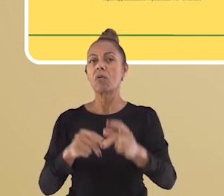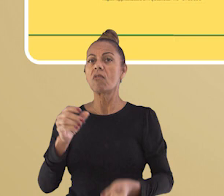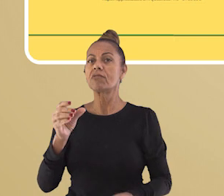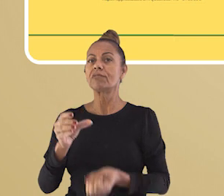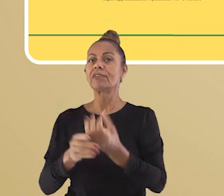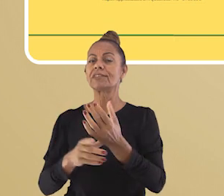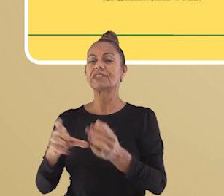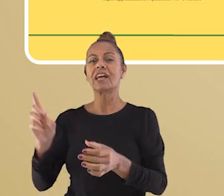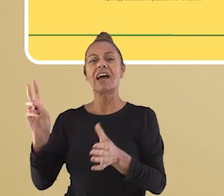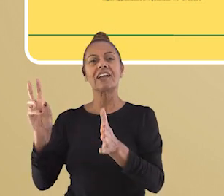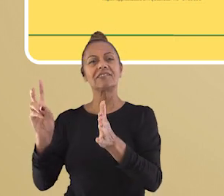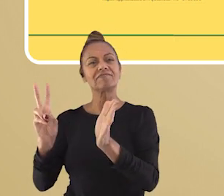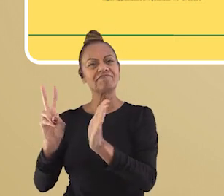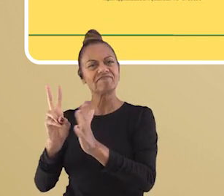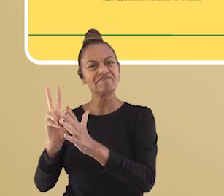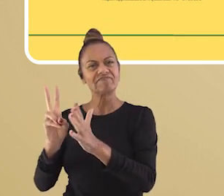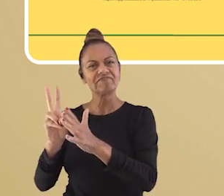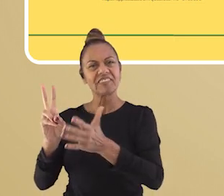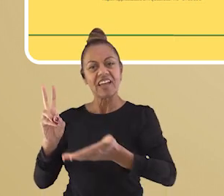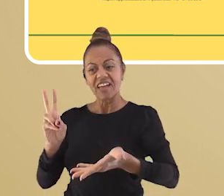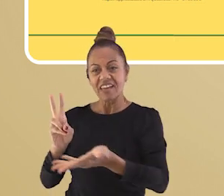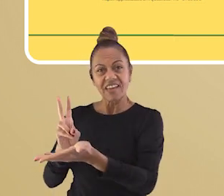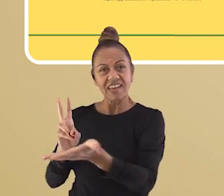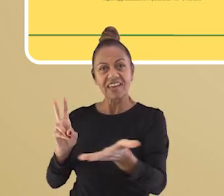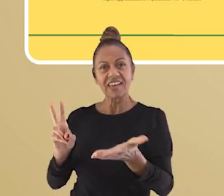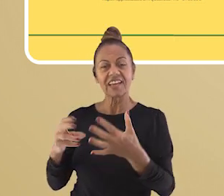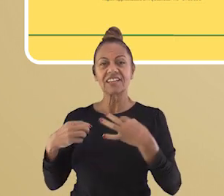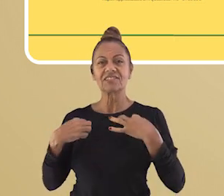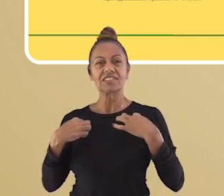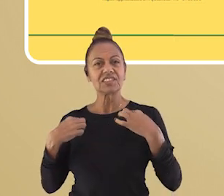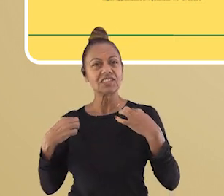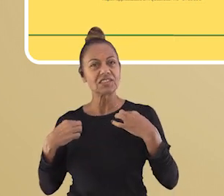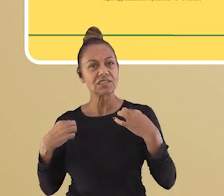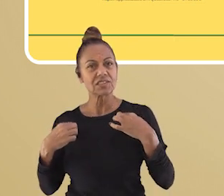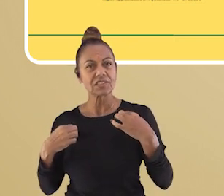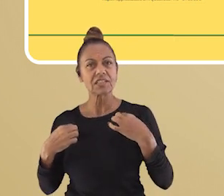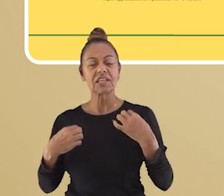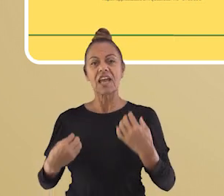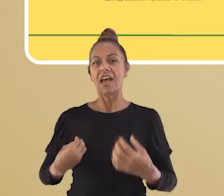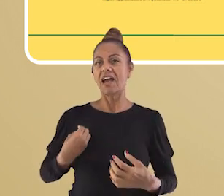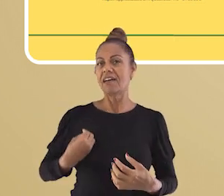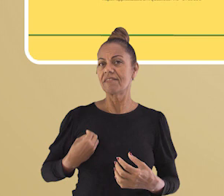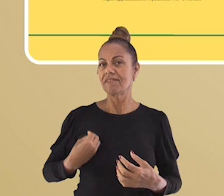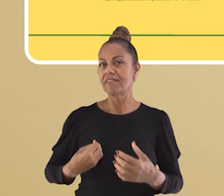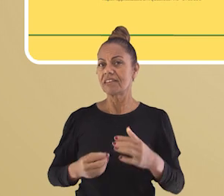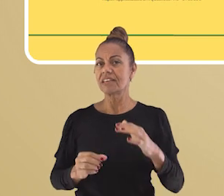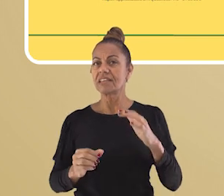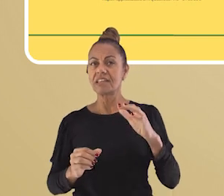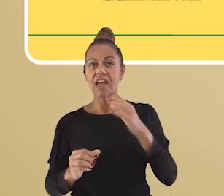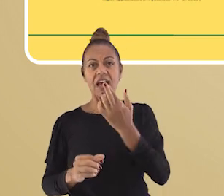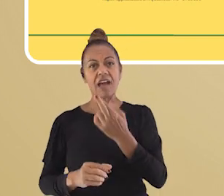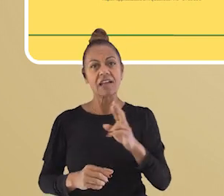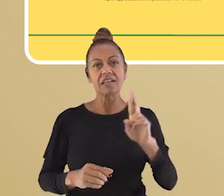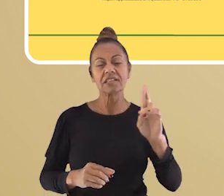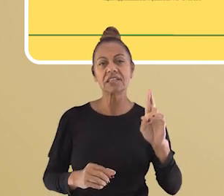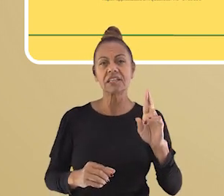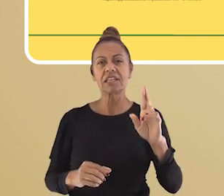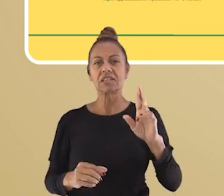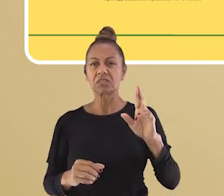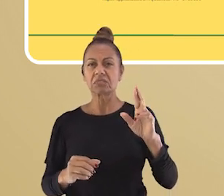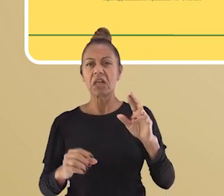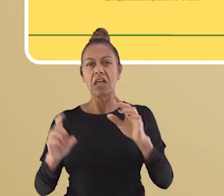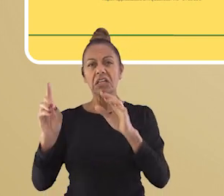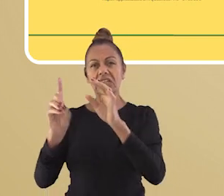suas diferentes formas de viver, se vestir, seus diferentes hábitos e crenças em diferentes deuses e